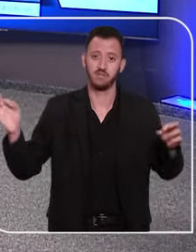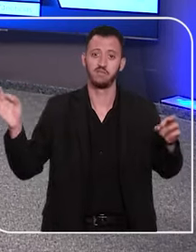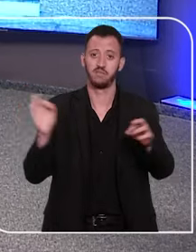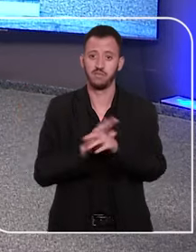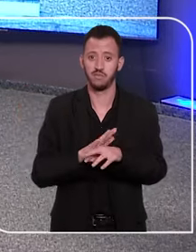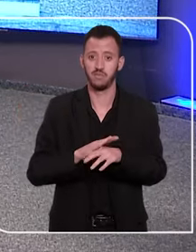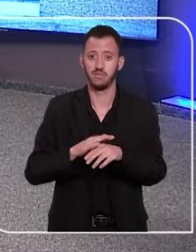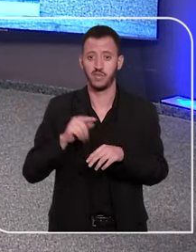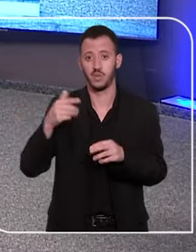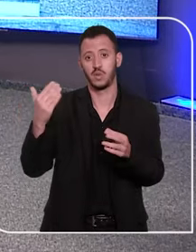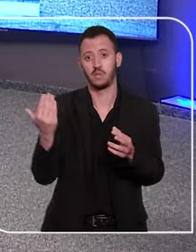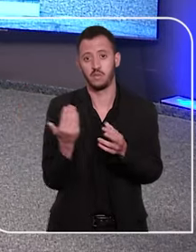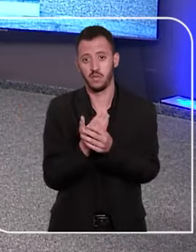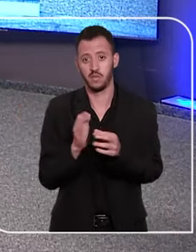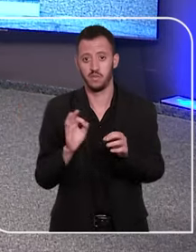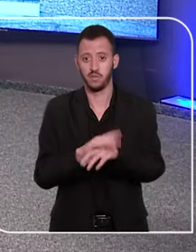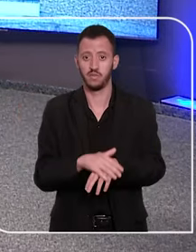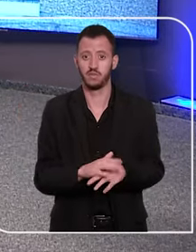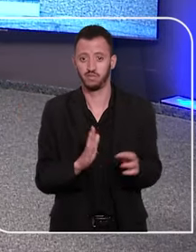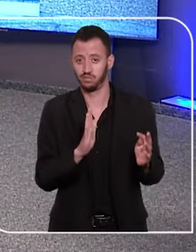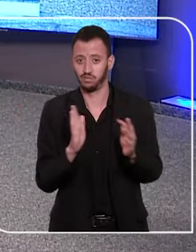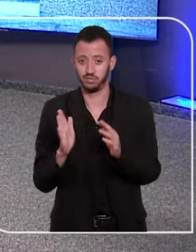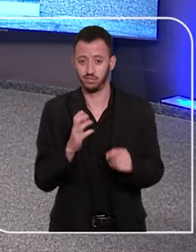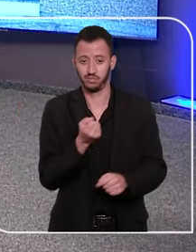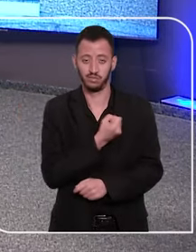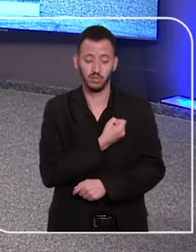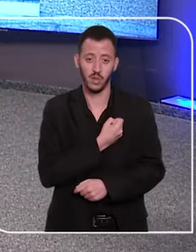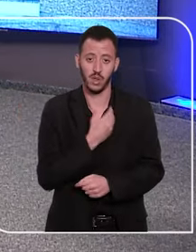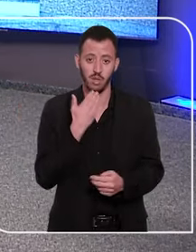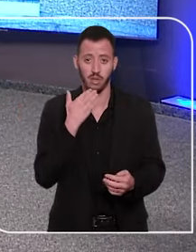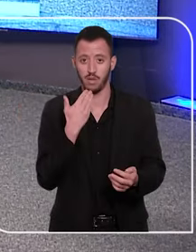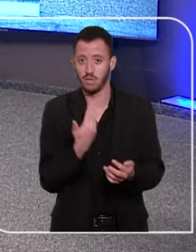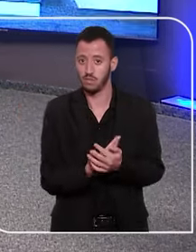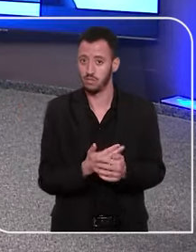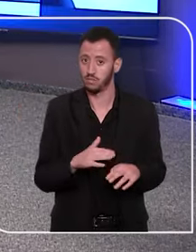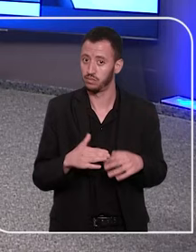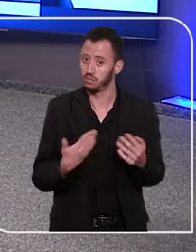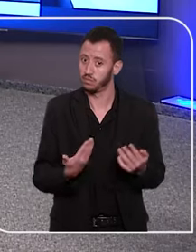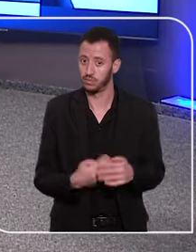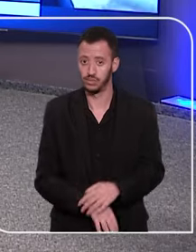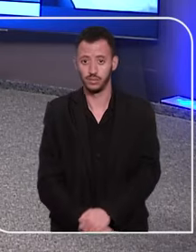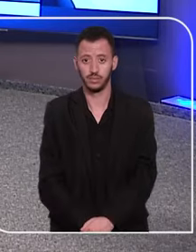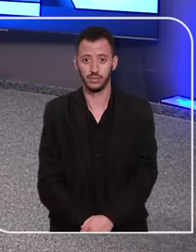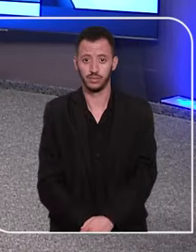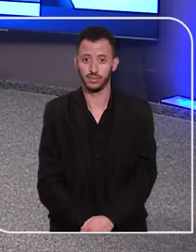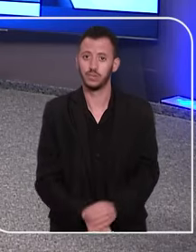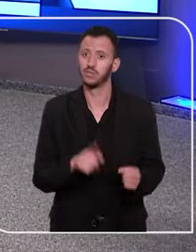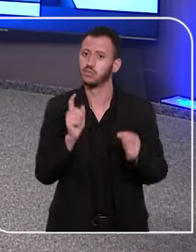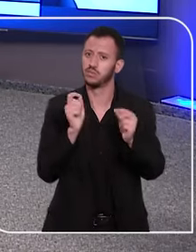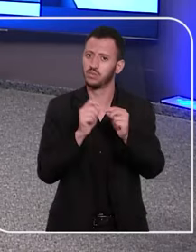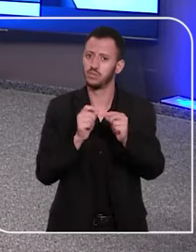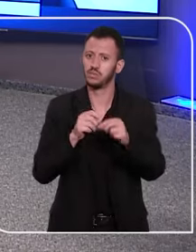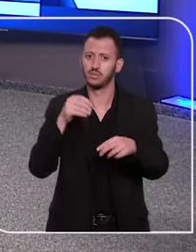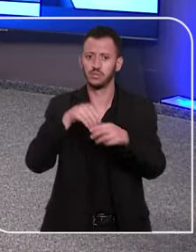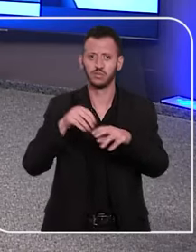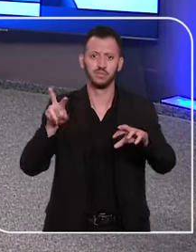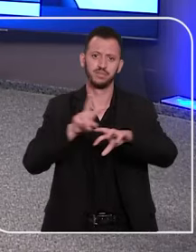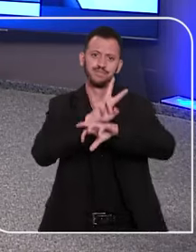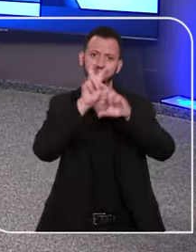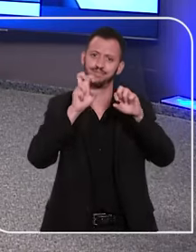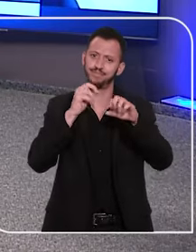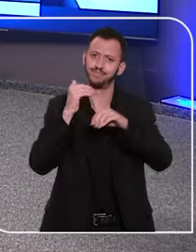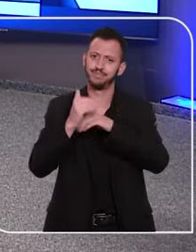finalização desse trâmite aí processual Cátia Nossa são números impressionantes né fá Pois é que faz